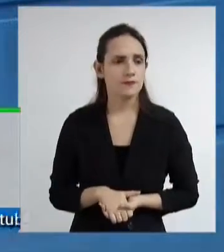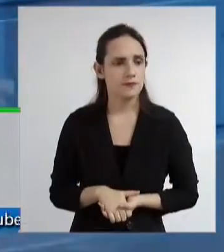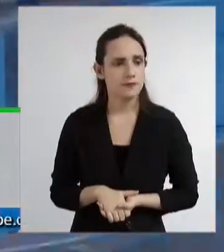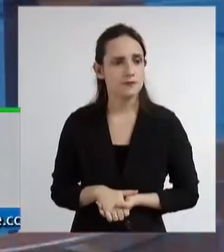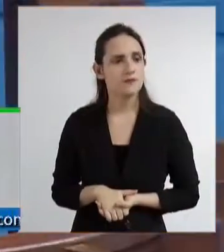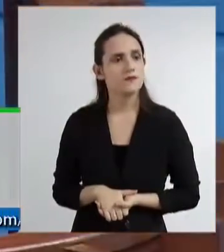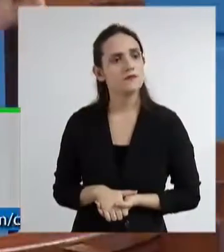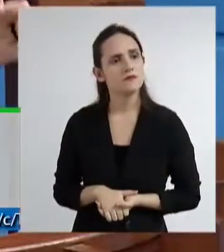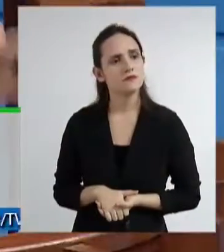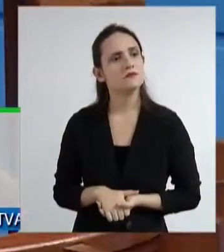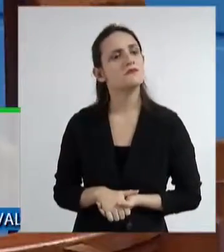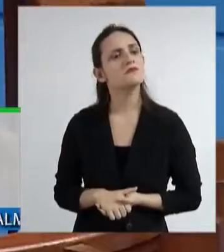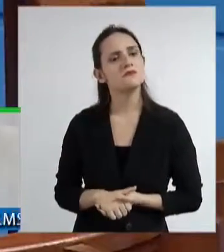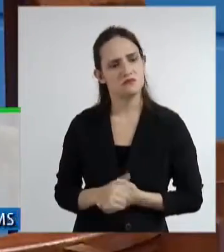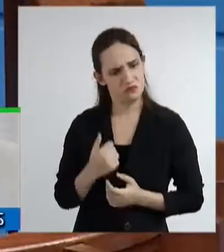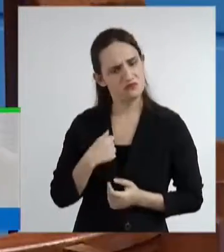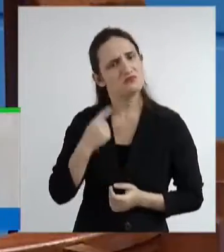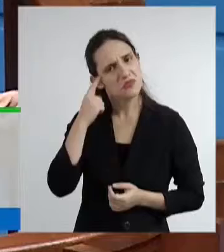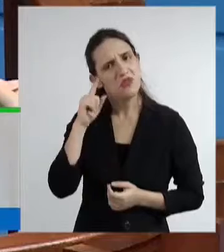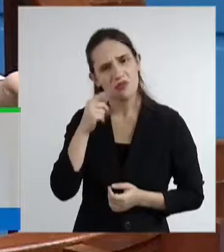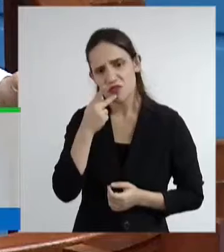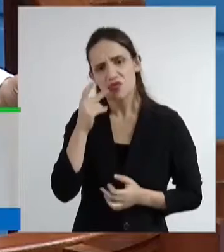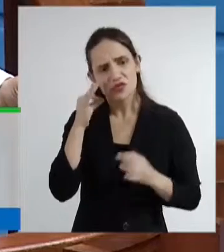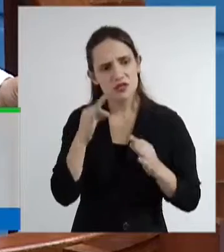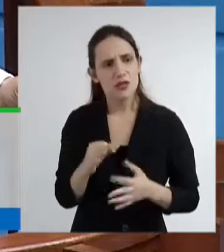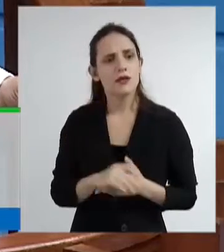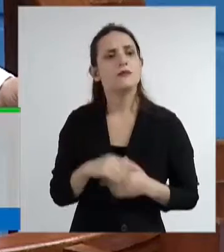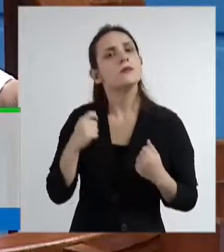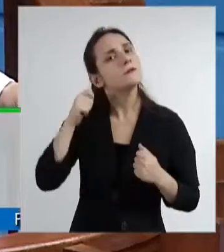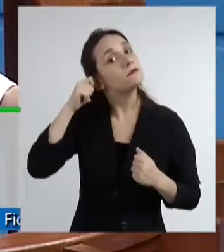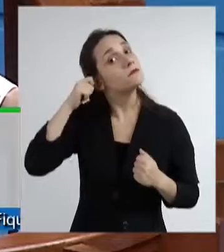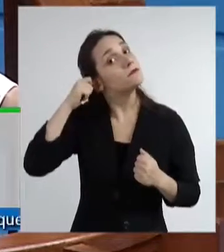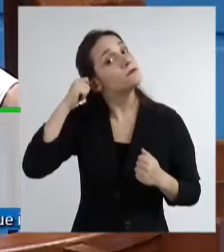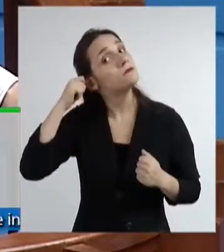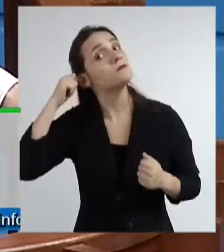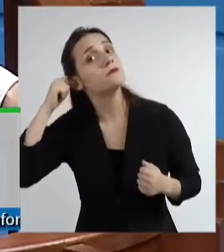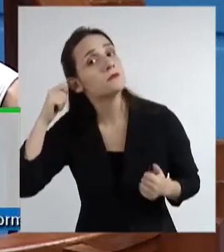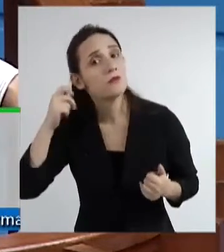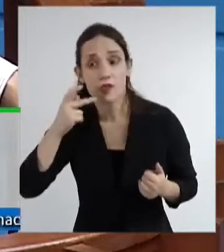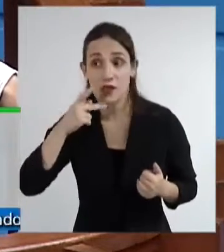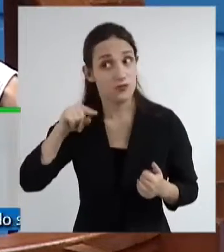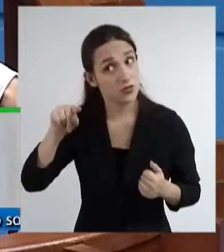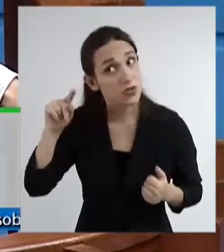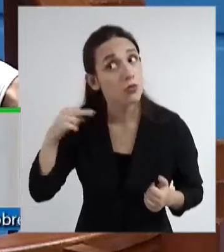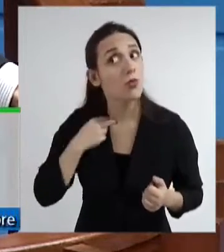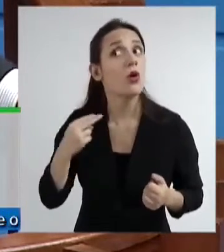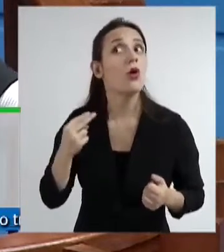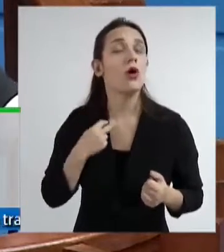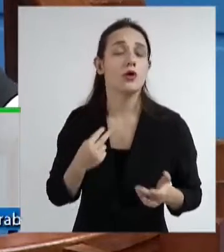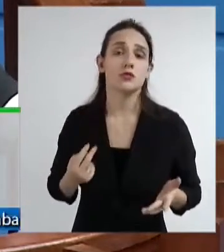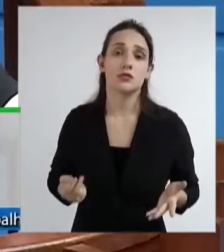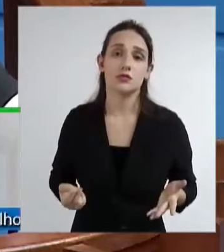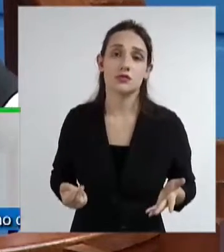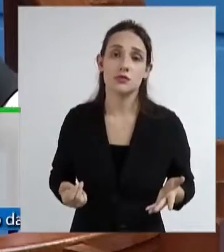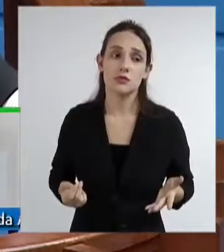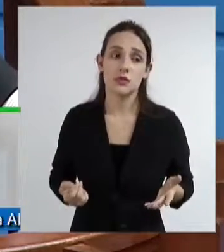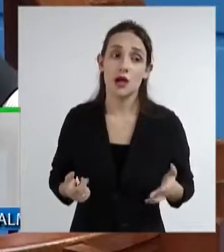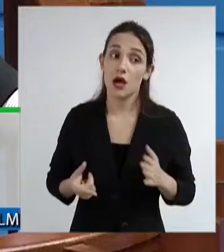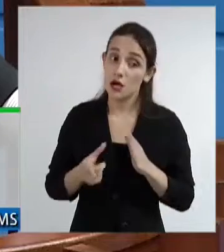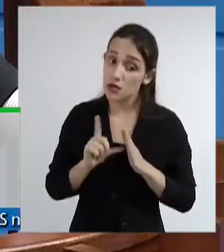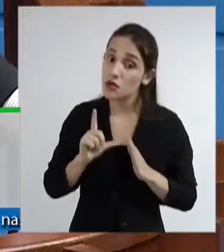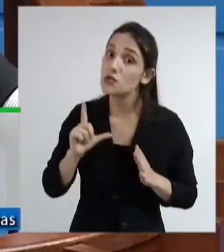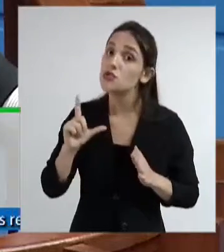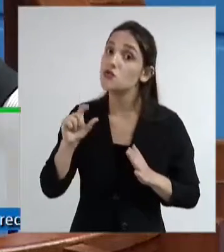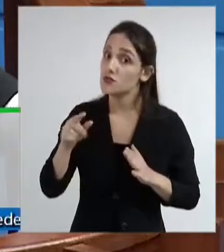usado um termo aqui corretíssimo, dar um puxão de orelha no ministro da Educação, dizer o seguinte: antes do senhor falar